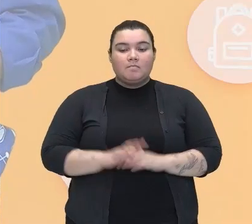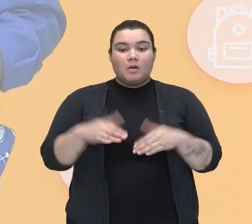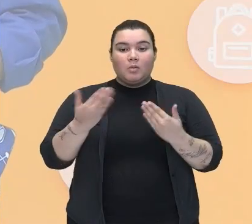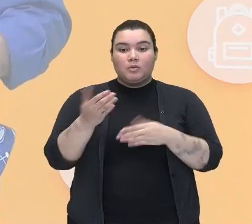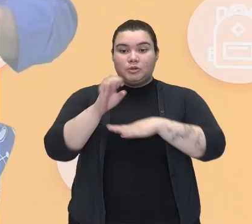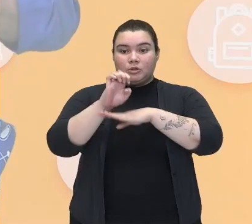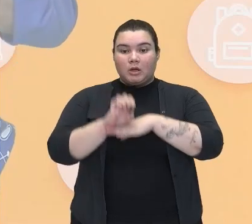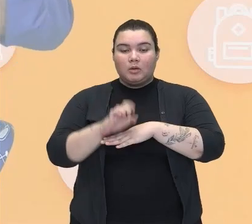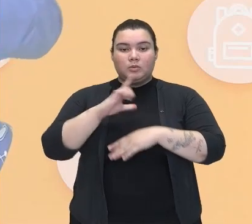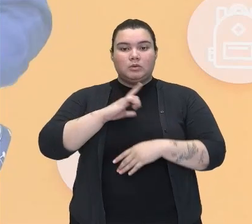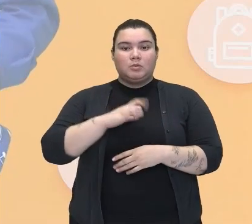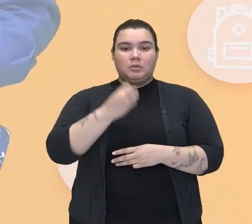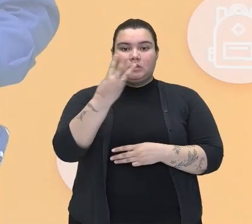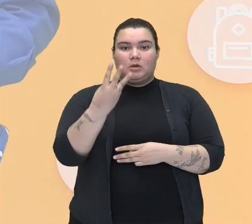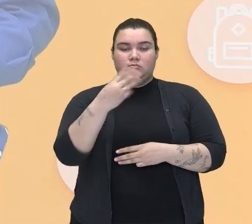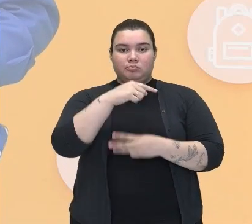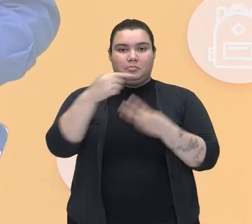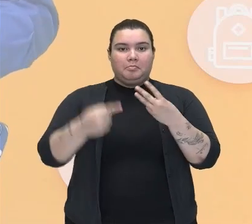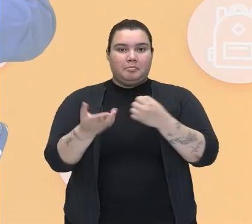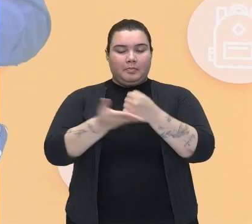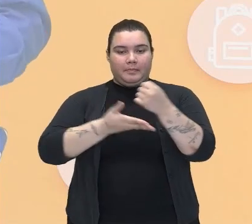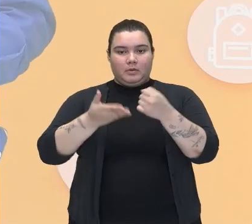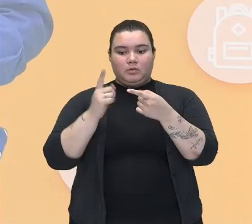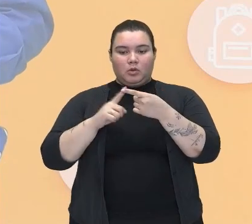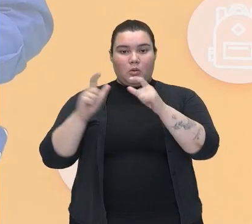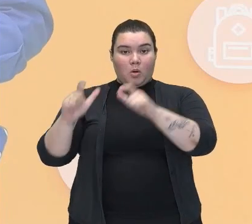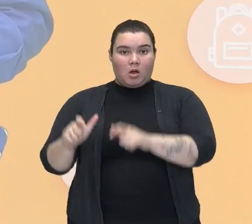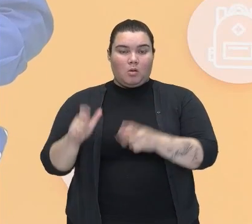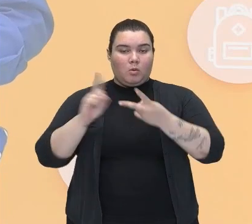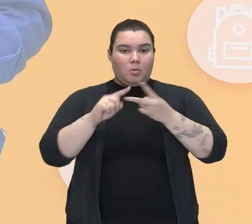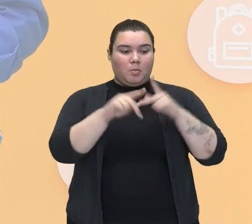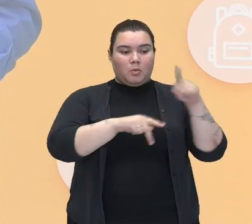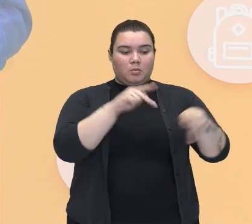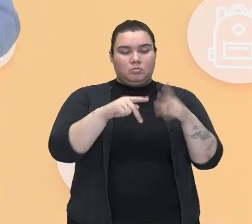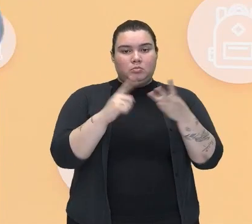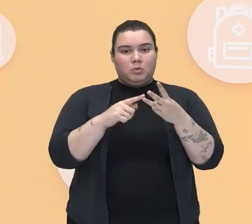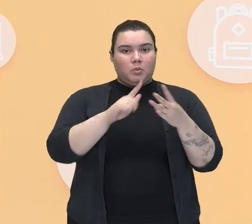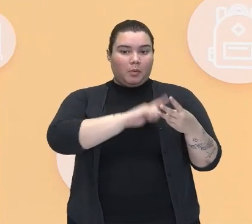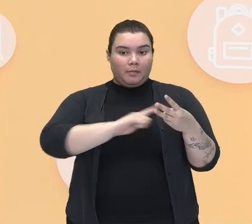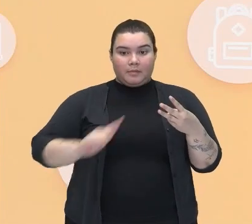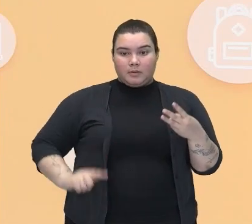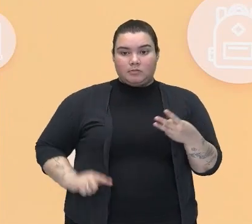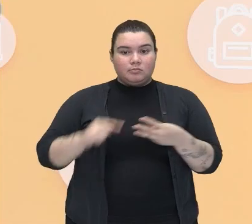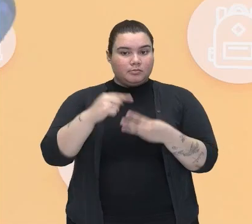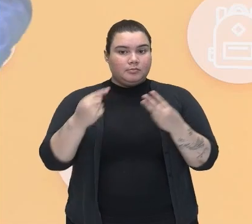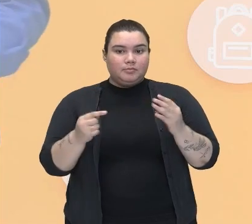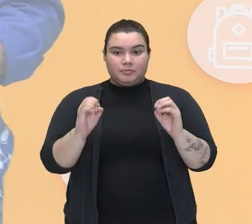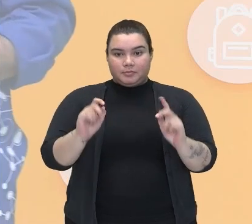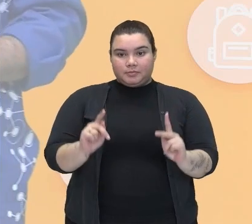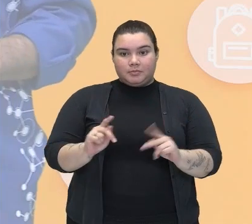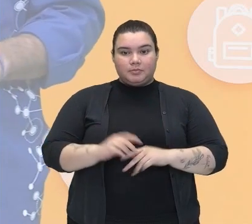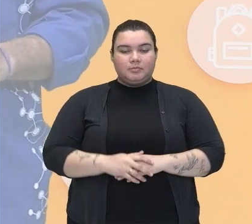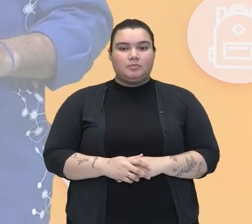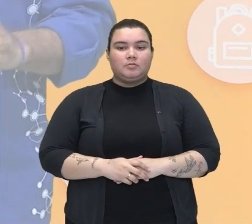território, população e governo, né? Muito bem.